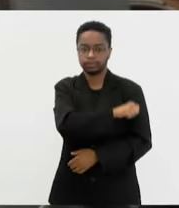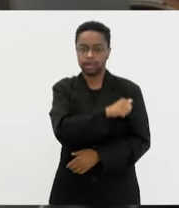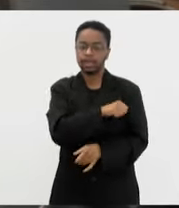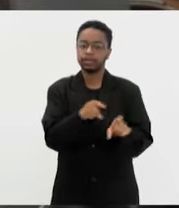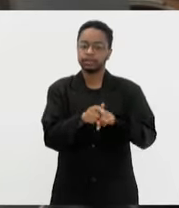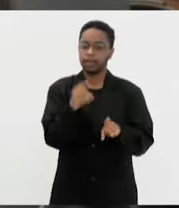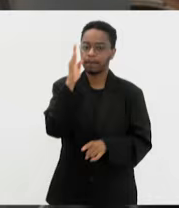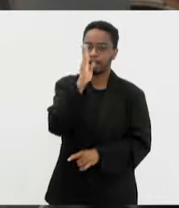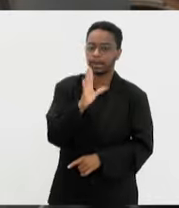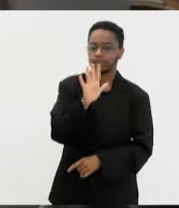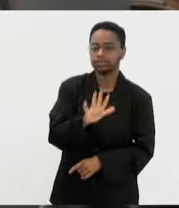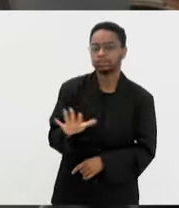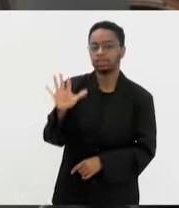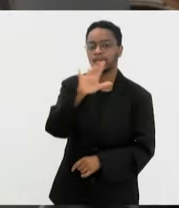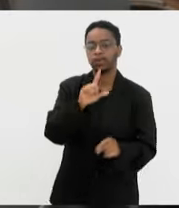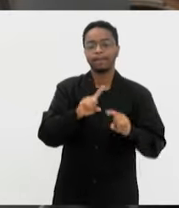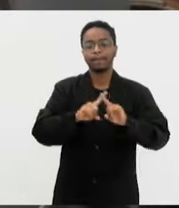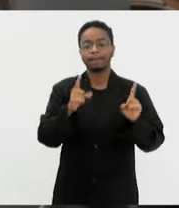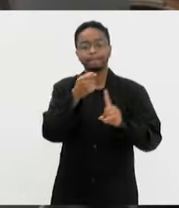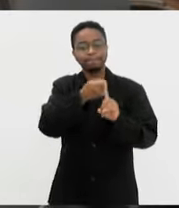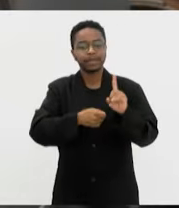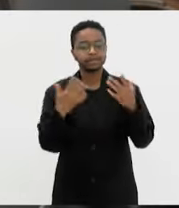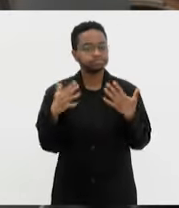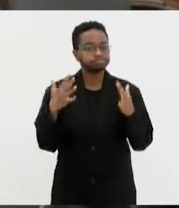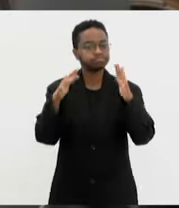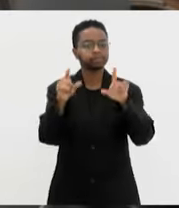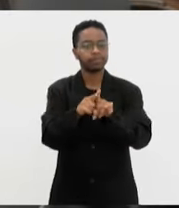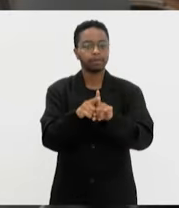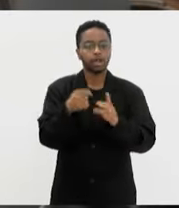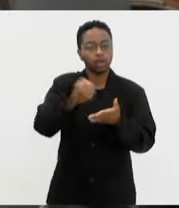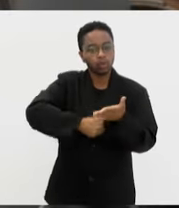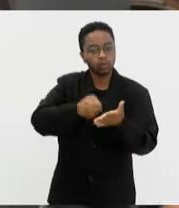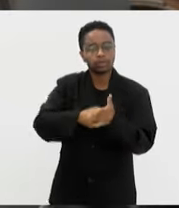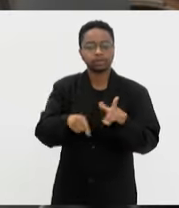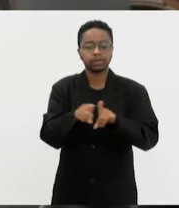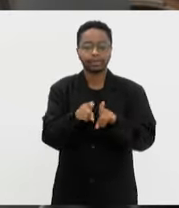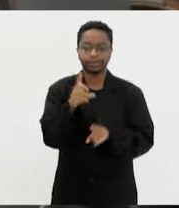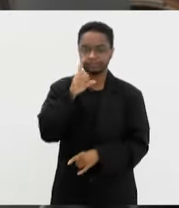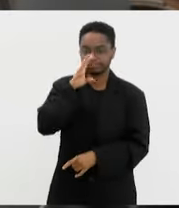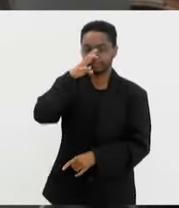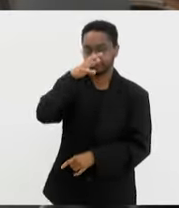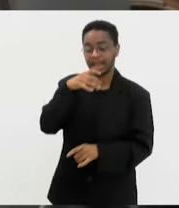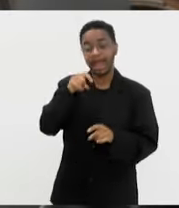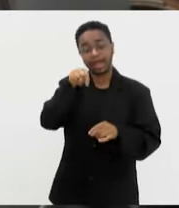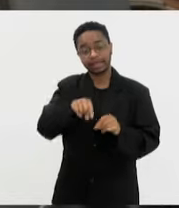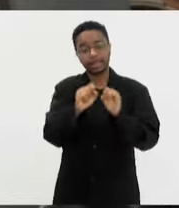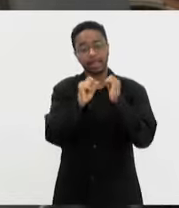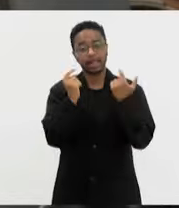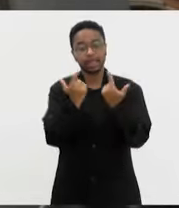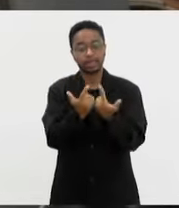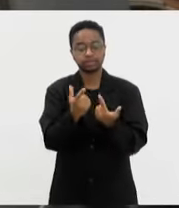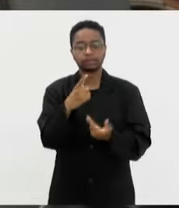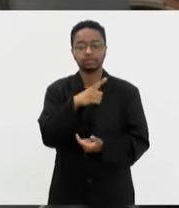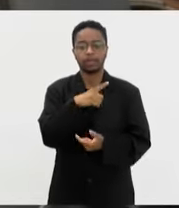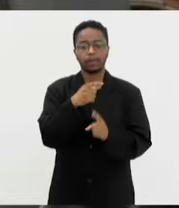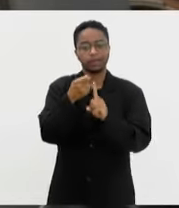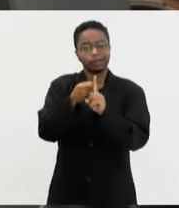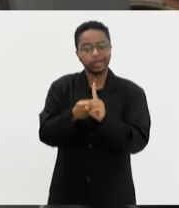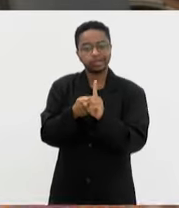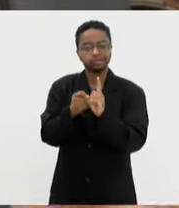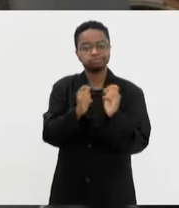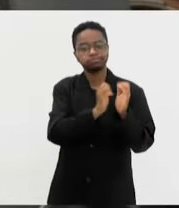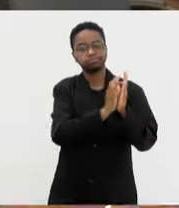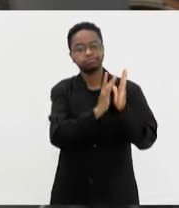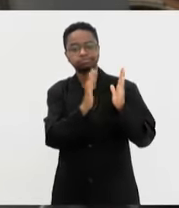inteiro. Então é um mês de celebração, mas é um mês de muita luta e de muita resistência. E aqui na LERJ a gente vai ter aí um mês inteiro